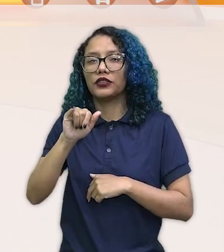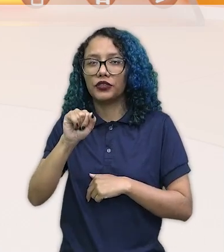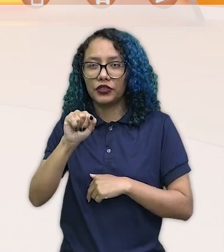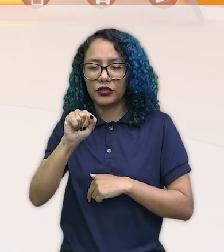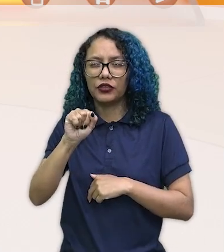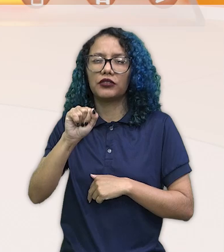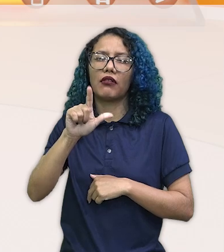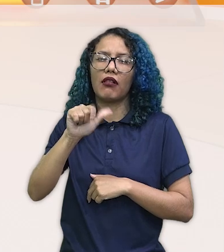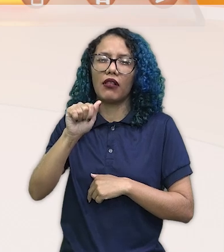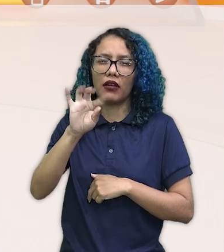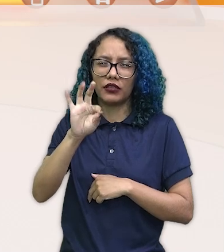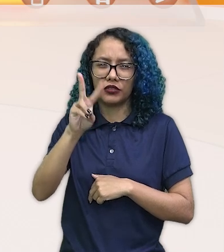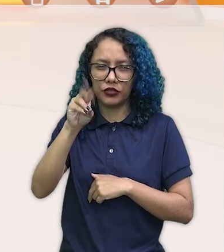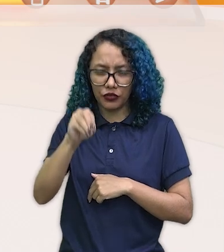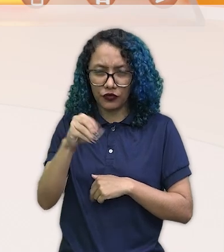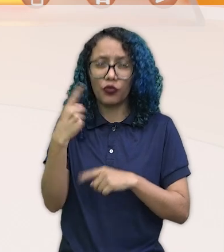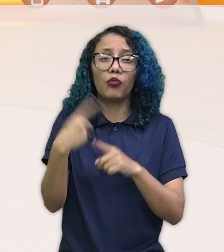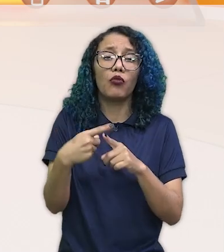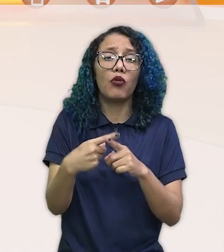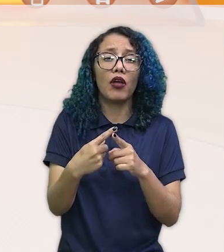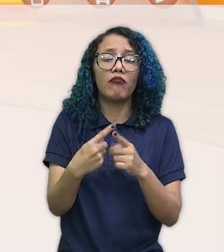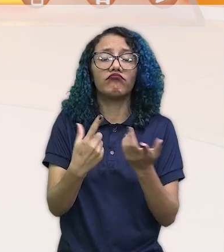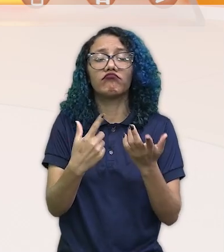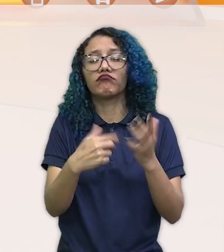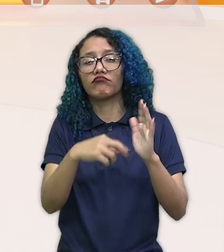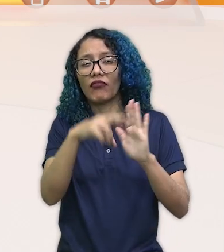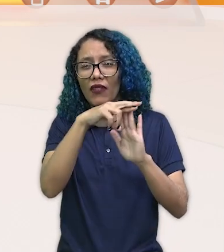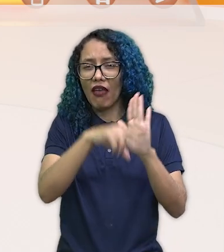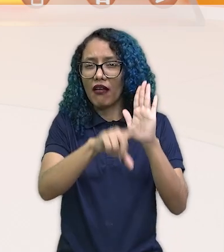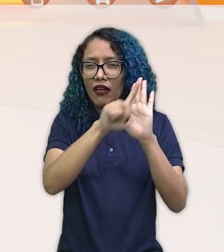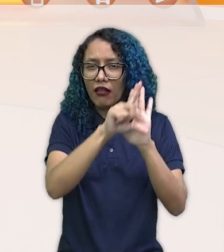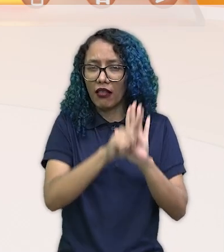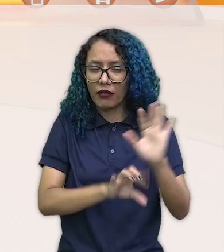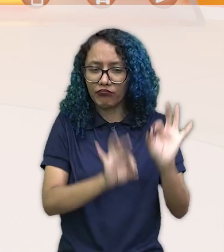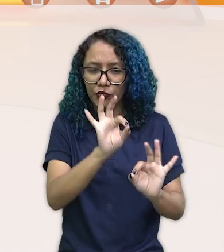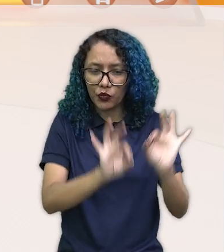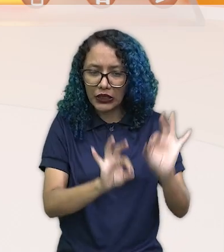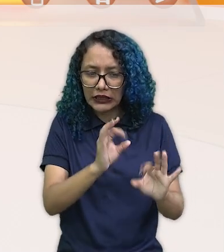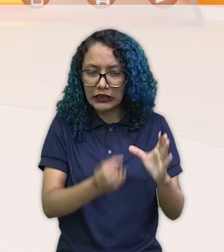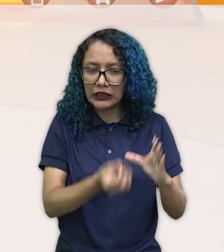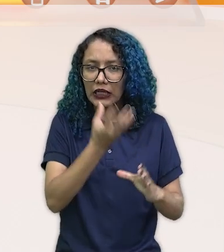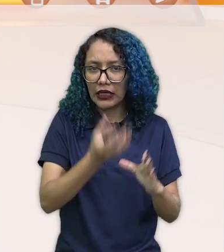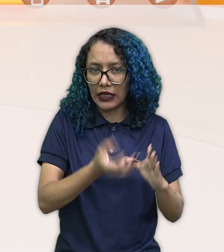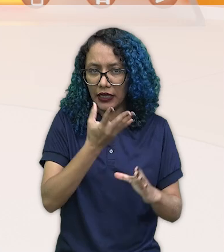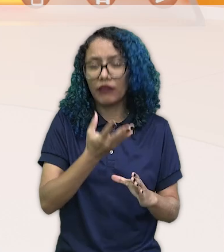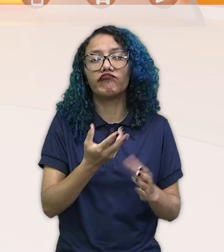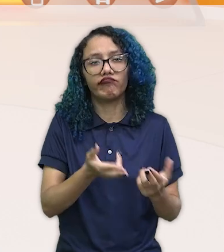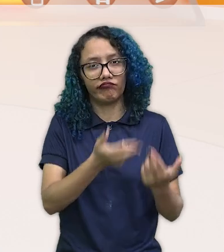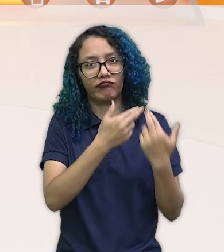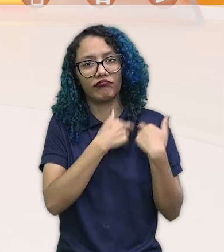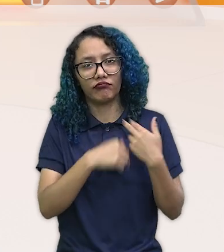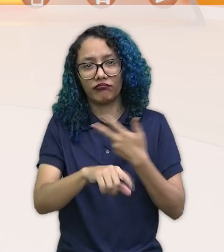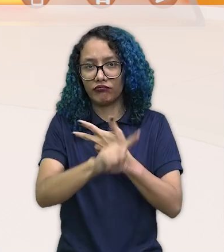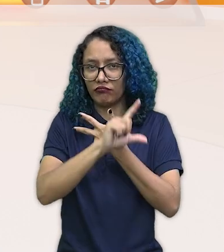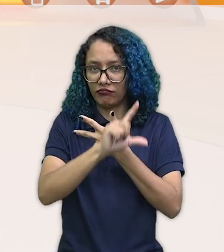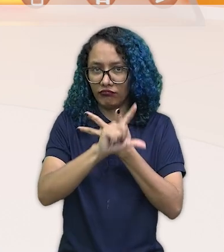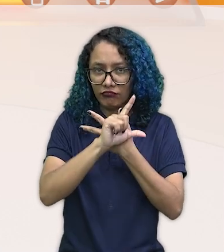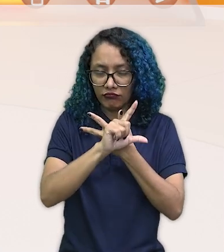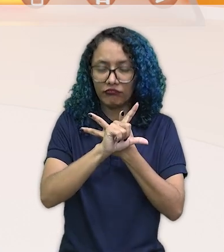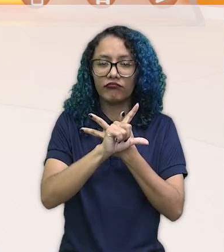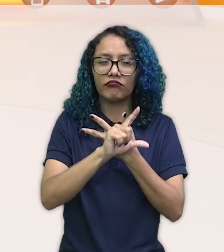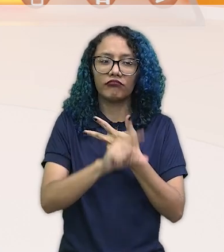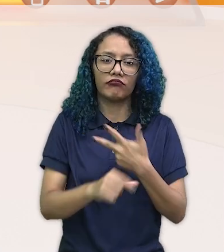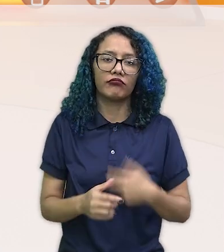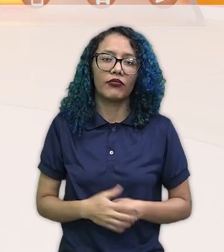Ele legisla, ele elabora todas essas leis, tá bom? É o responsável por isso, tá bom? Esse é o